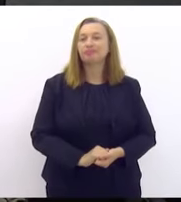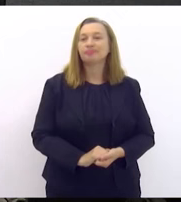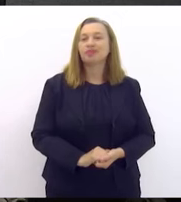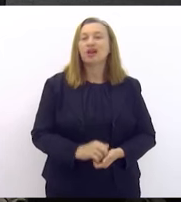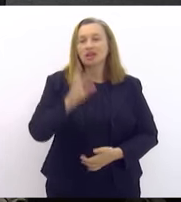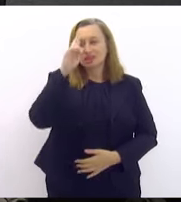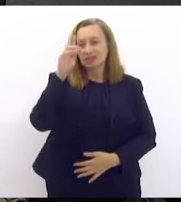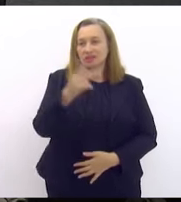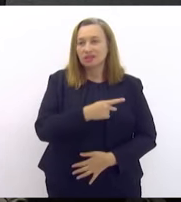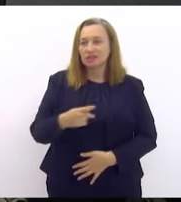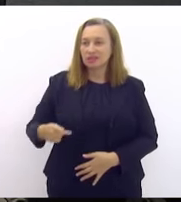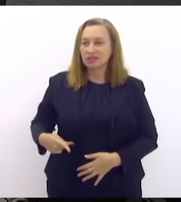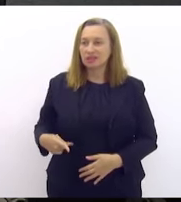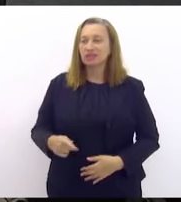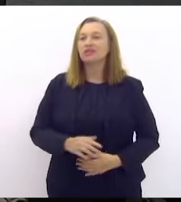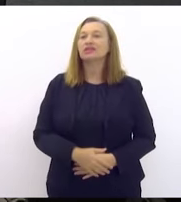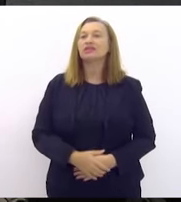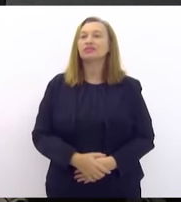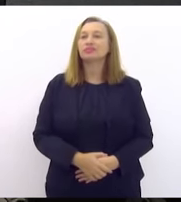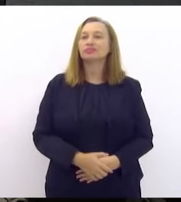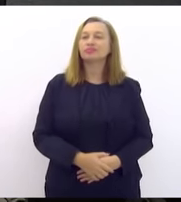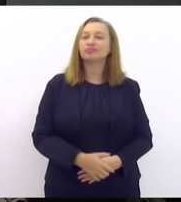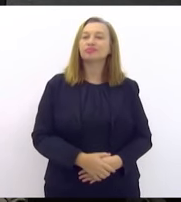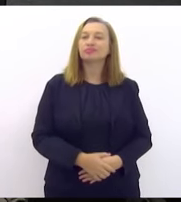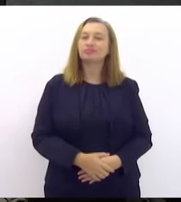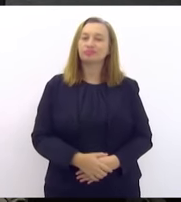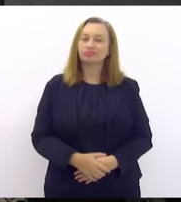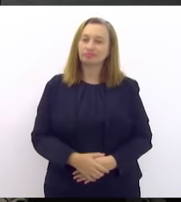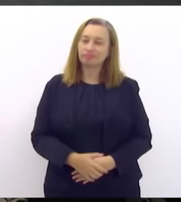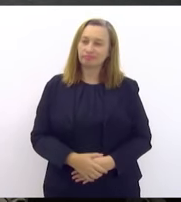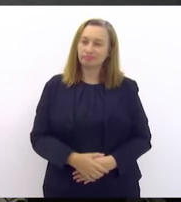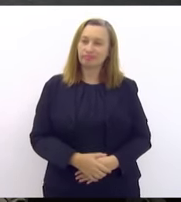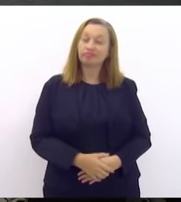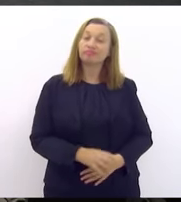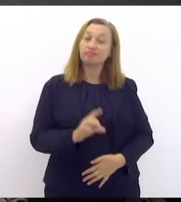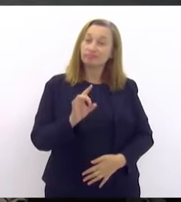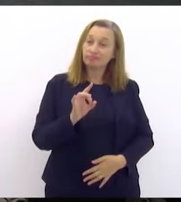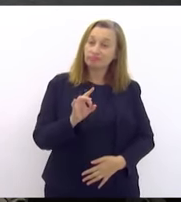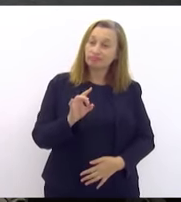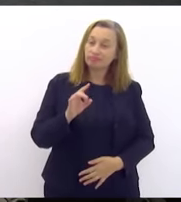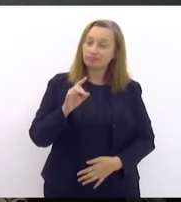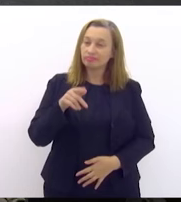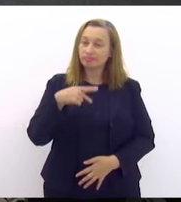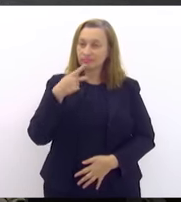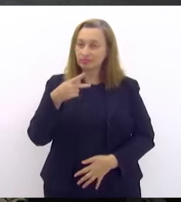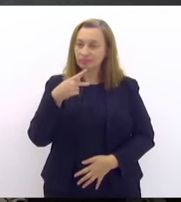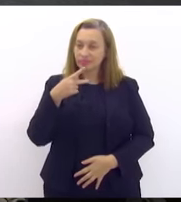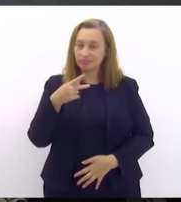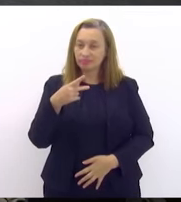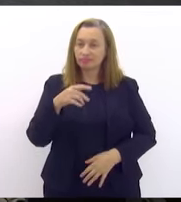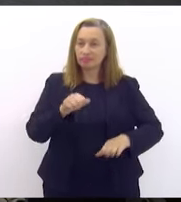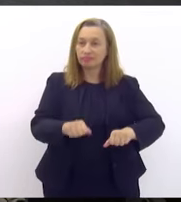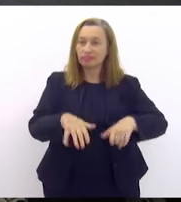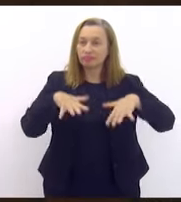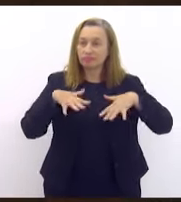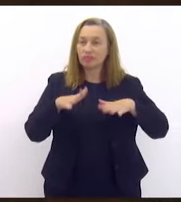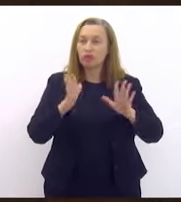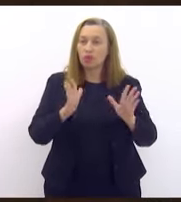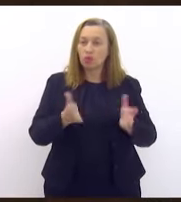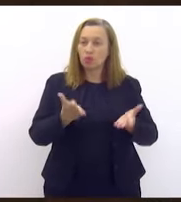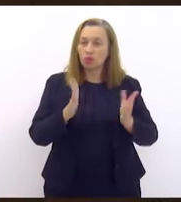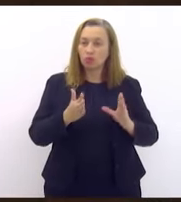Senhora presidente, é apenas para dar ciência ao plenário que eu ingressei hoje com